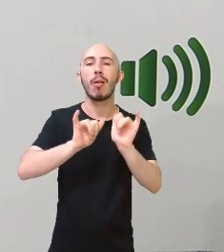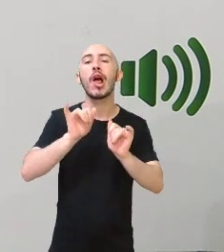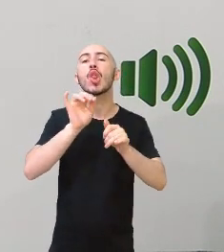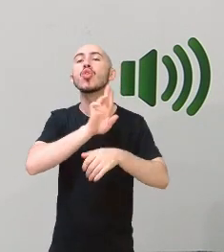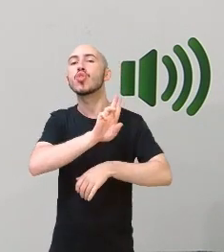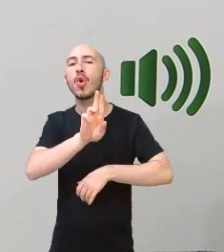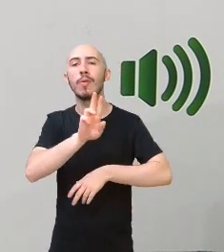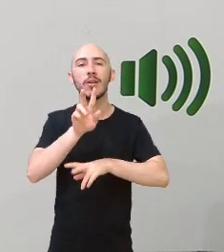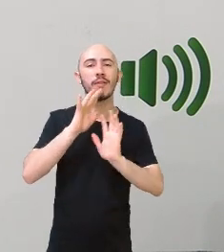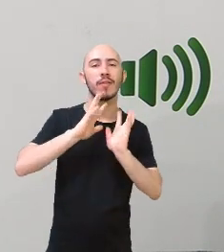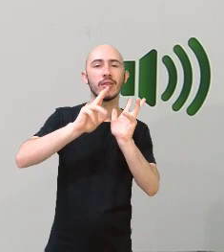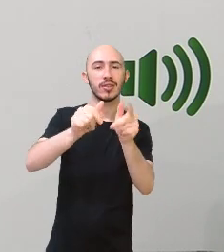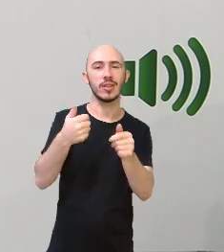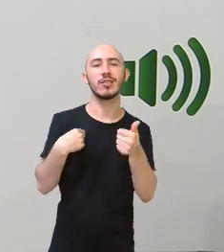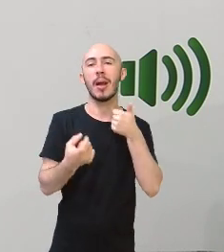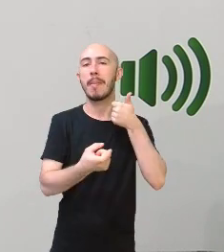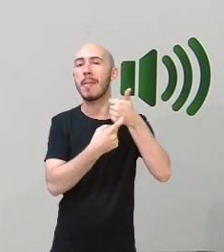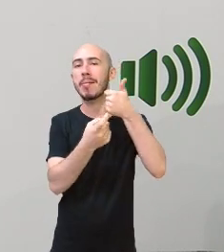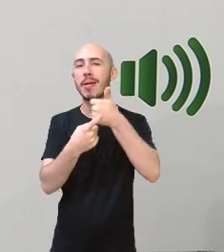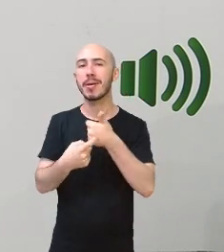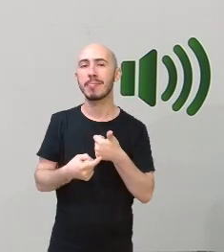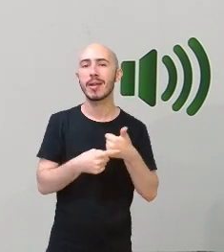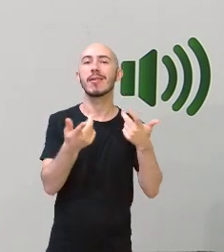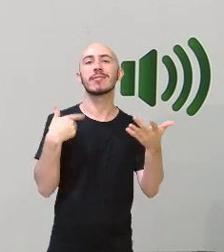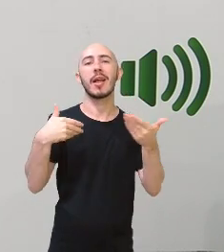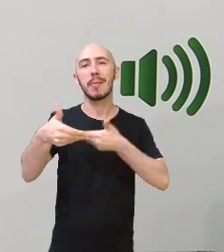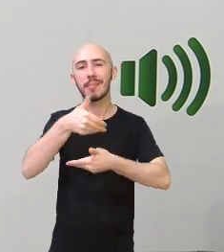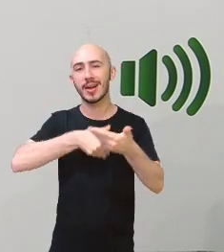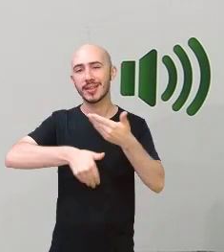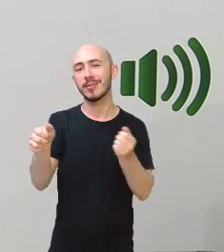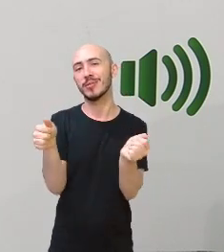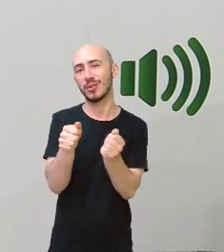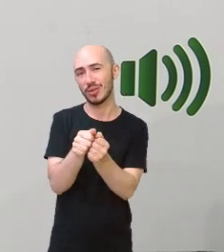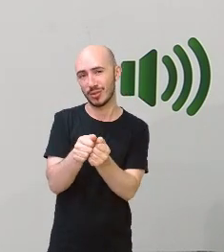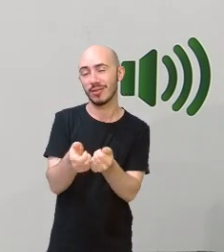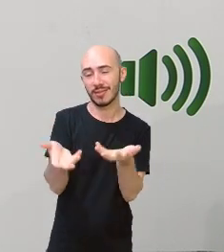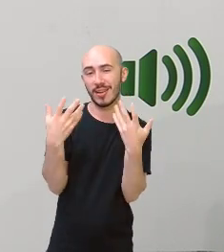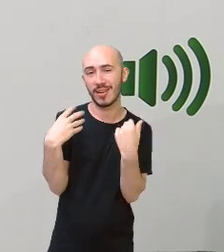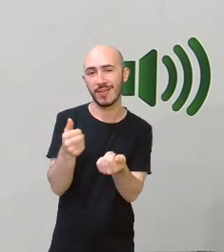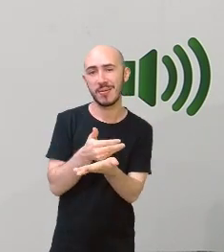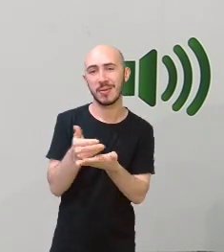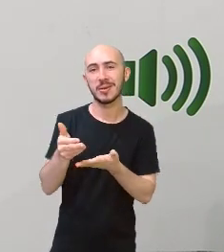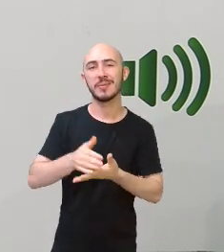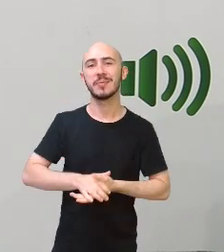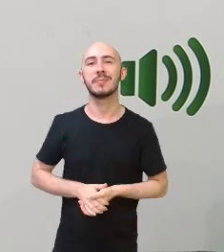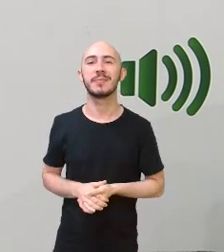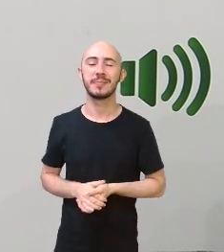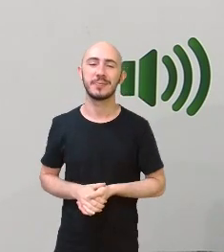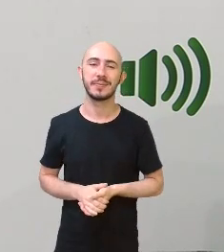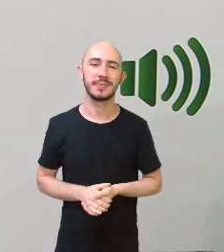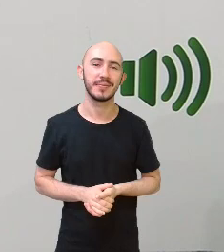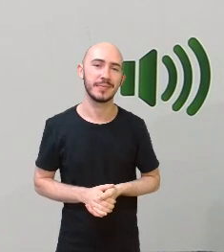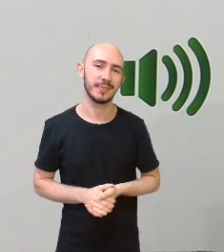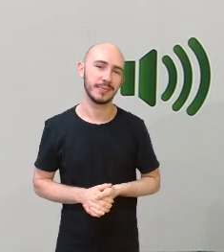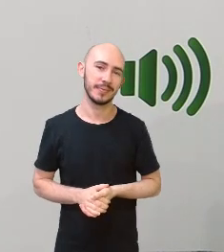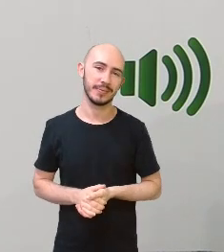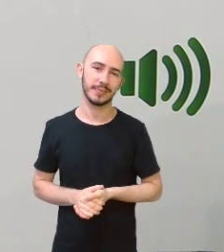que participou aqui com a gente. Tá bom? Sejam bem-vindos. Agora sim, vamos começar a nossa aula. Então,